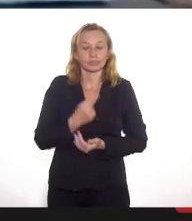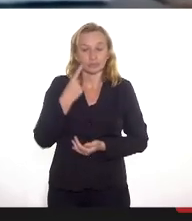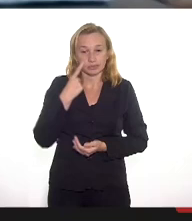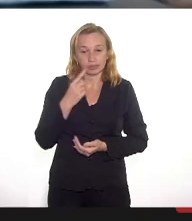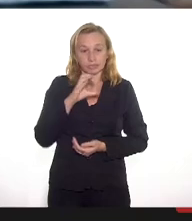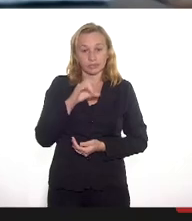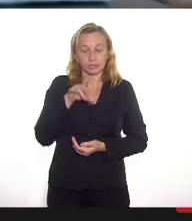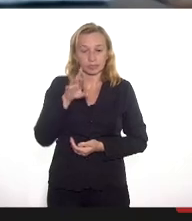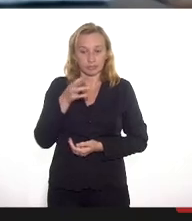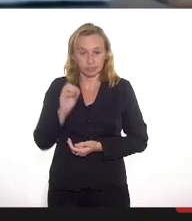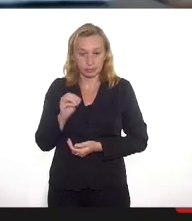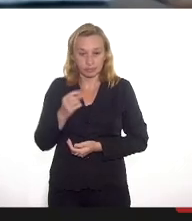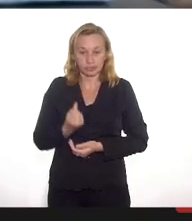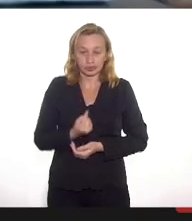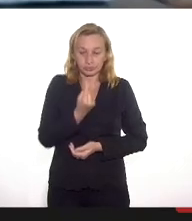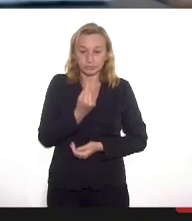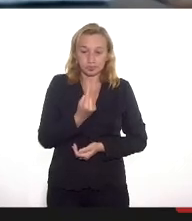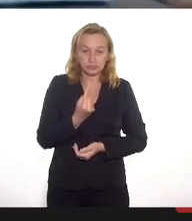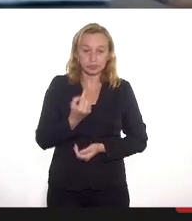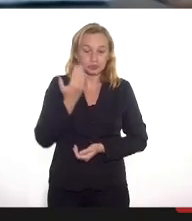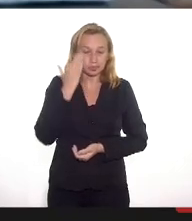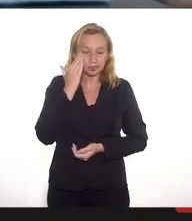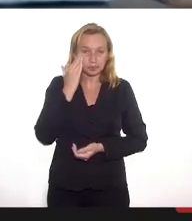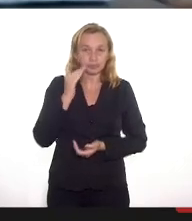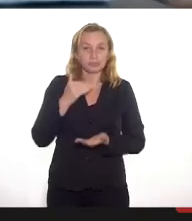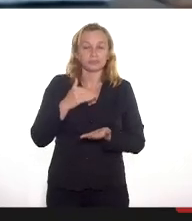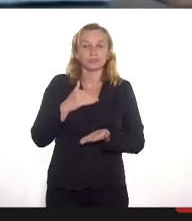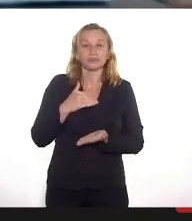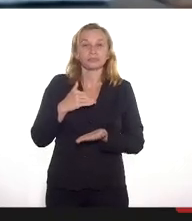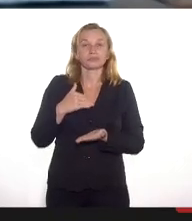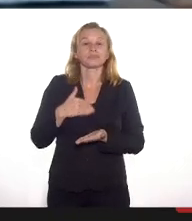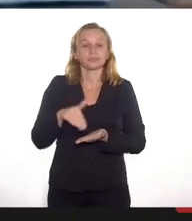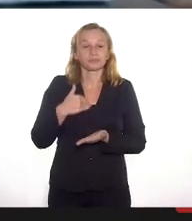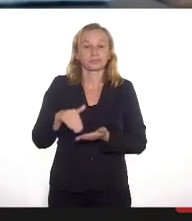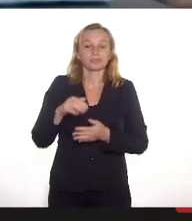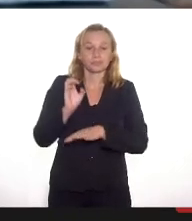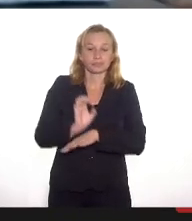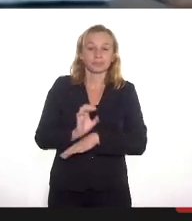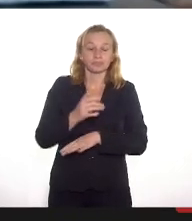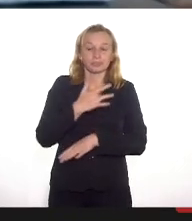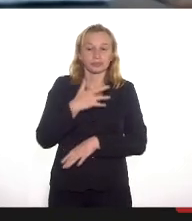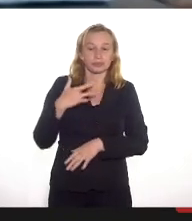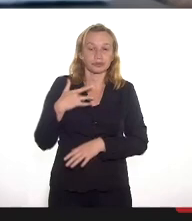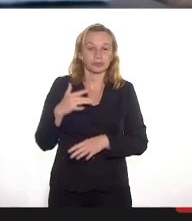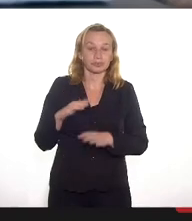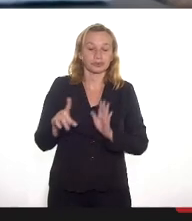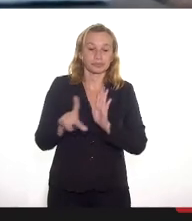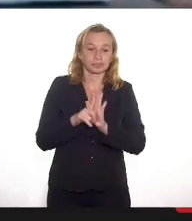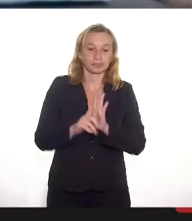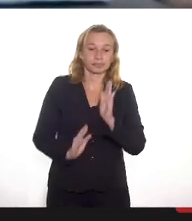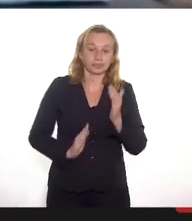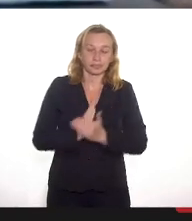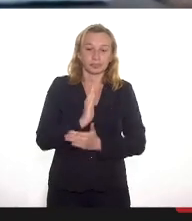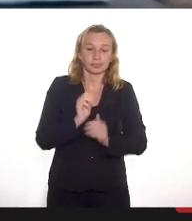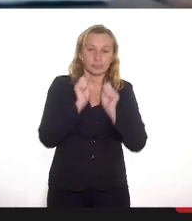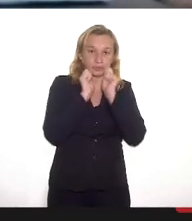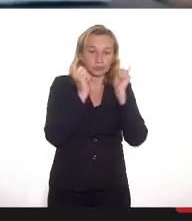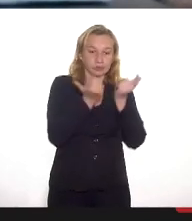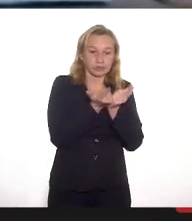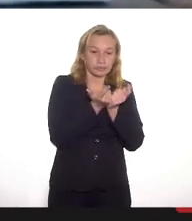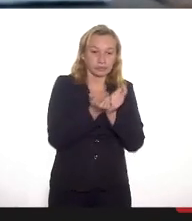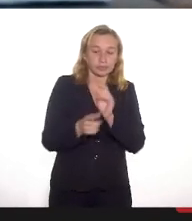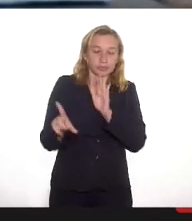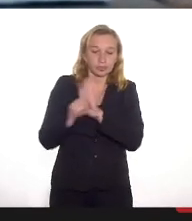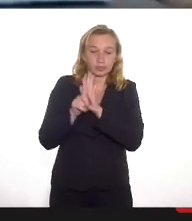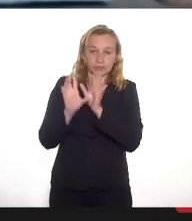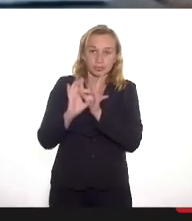Estadual ao entendimento da Secretaria Estadual de Saúde que as leis aprovadas não na Assembleia Legislativa